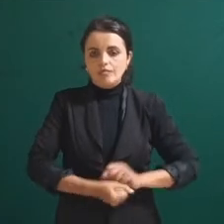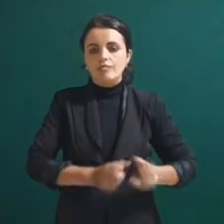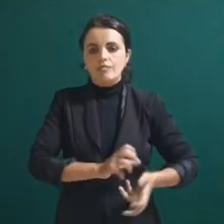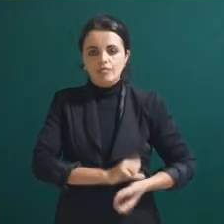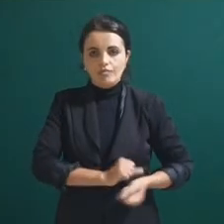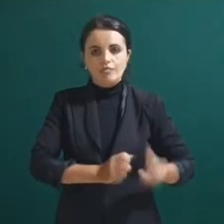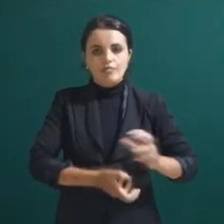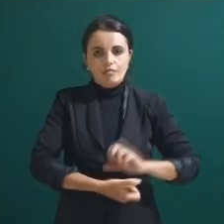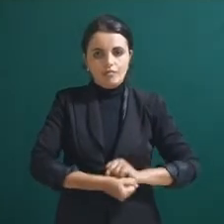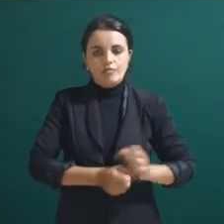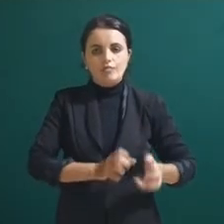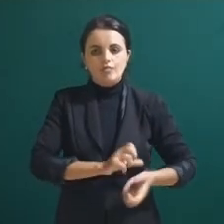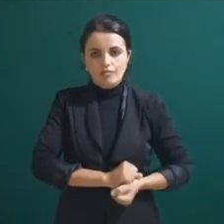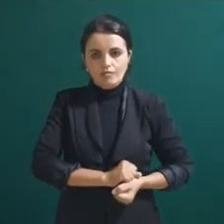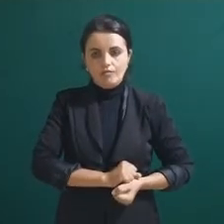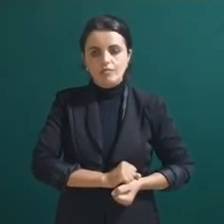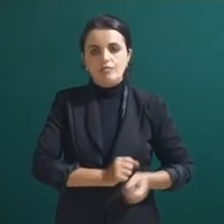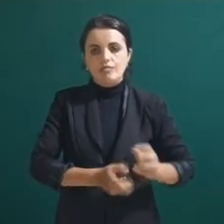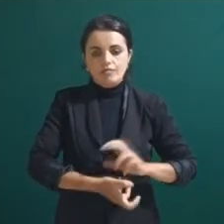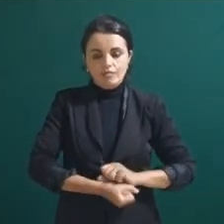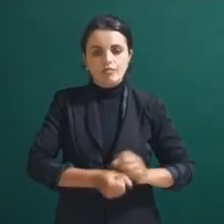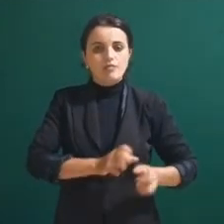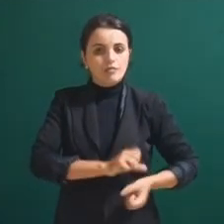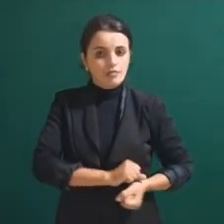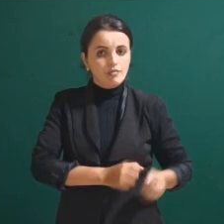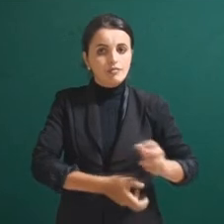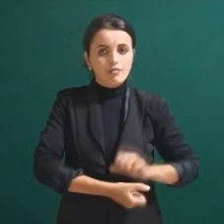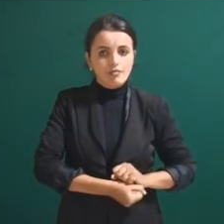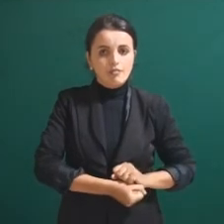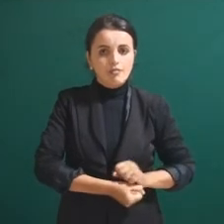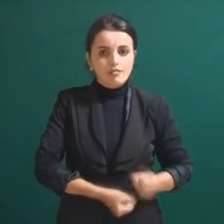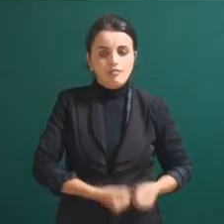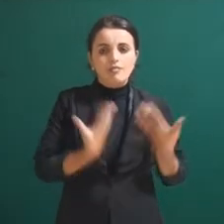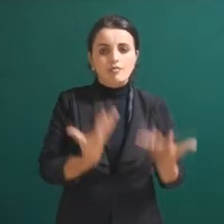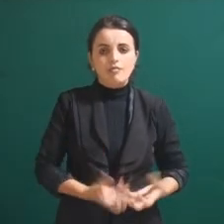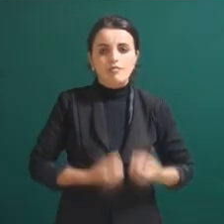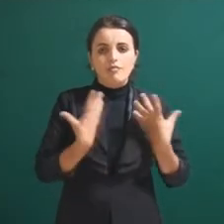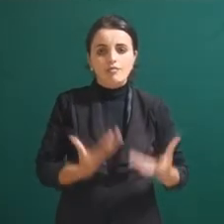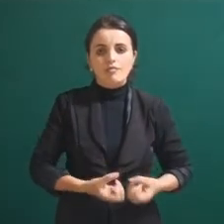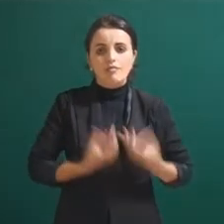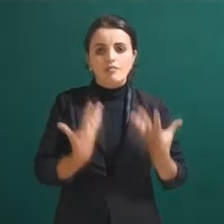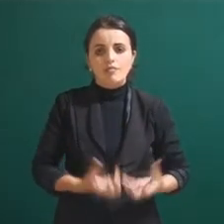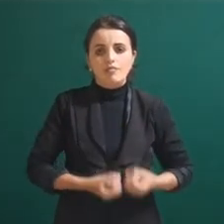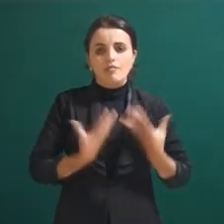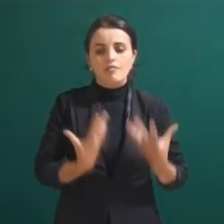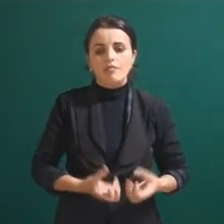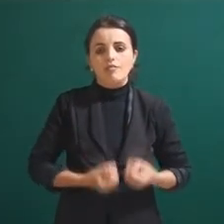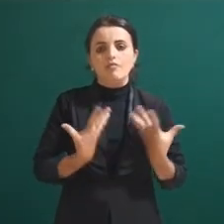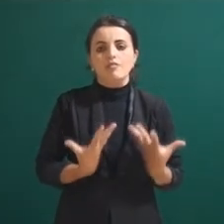esse resto do bolo alimentar ele vai para o nosso intestino grosso. No intestino grosso são